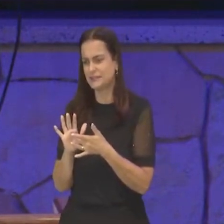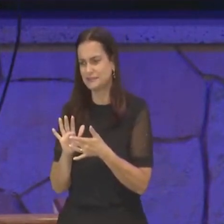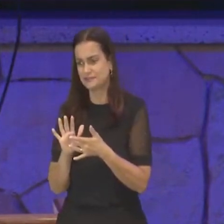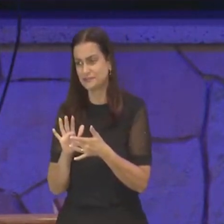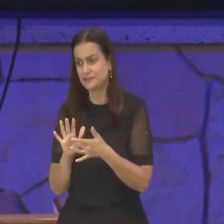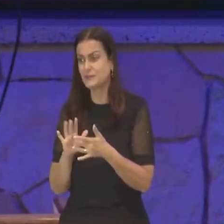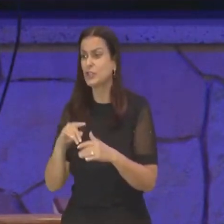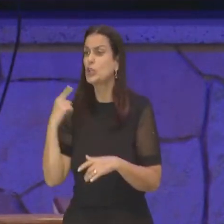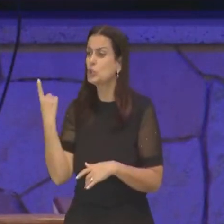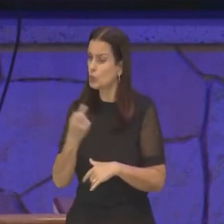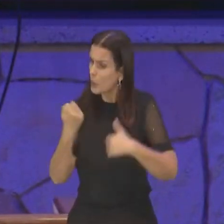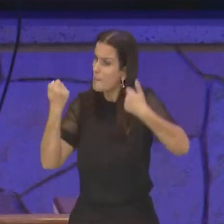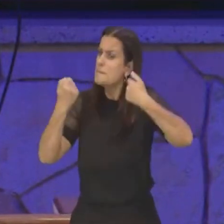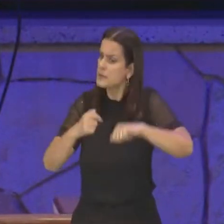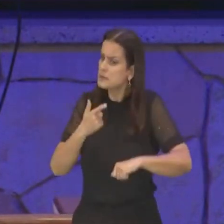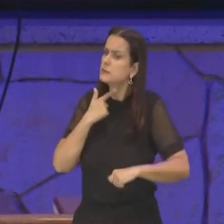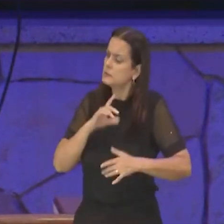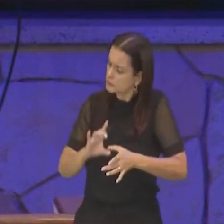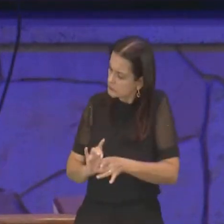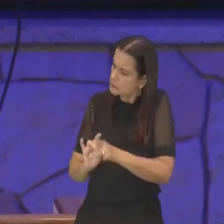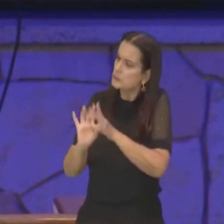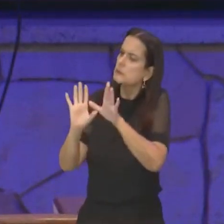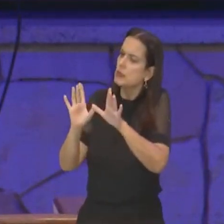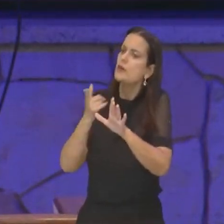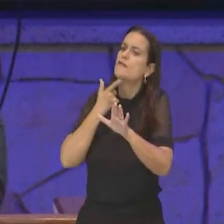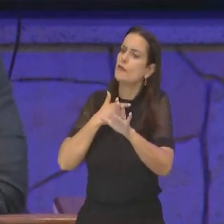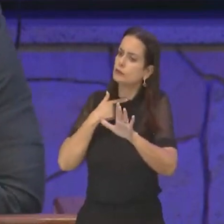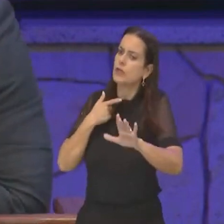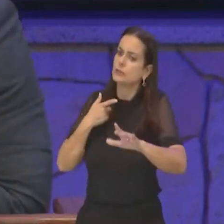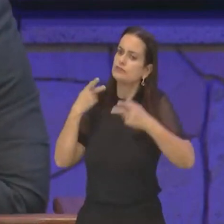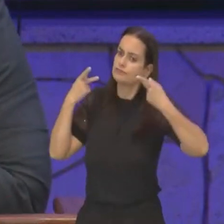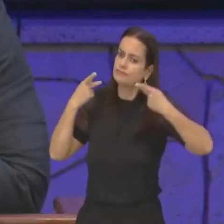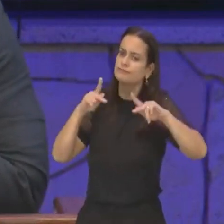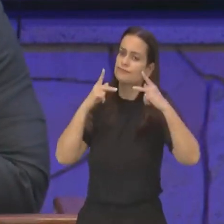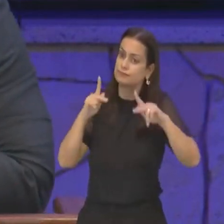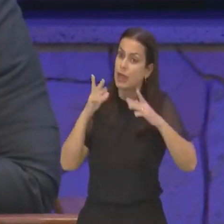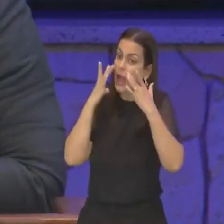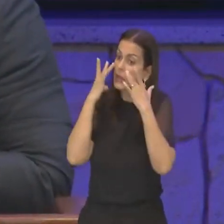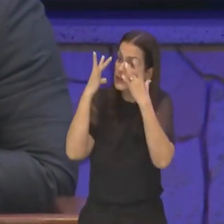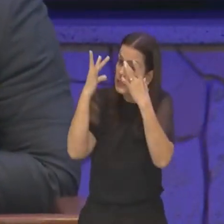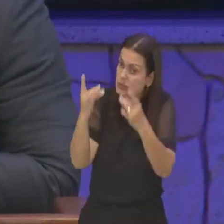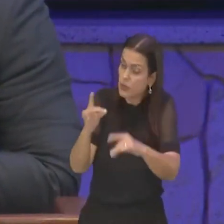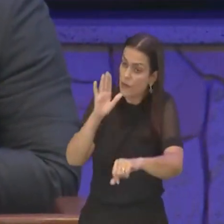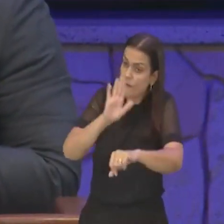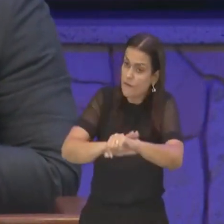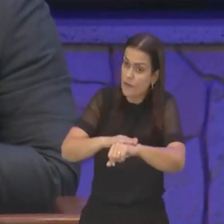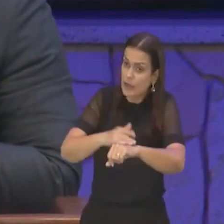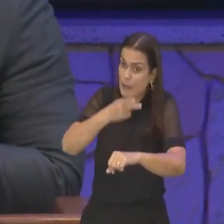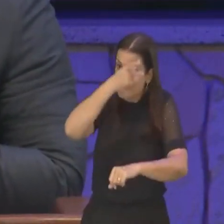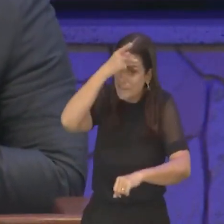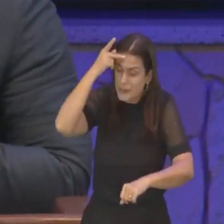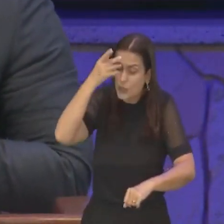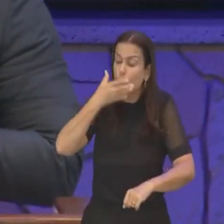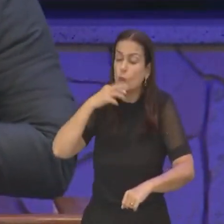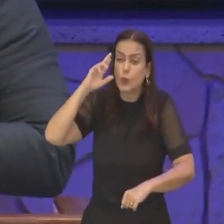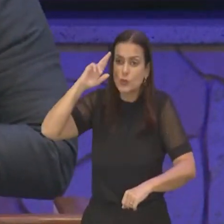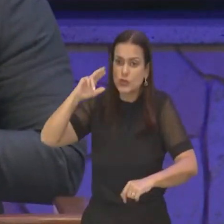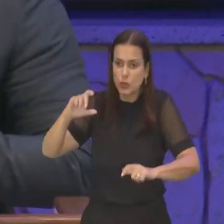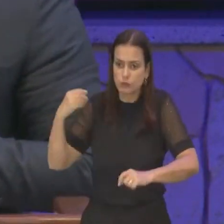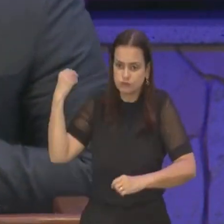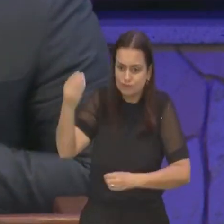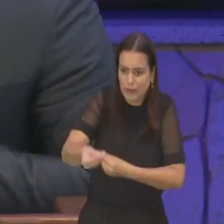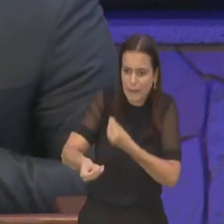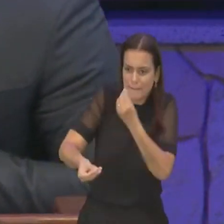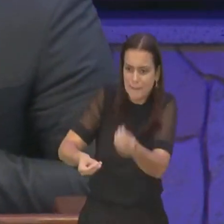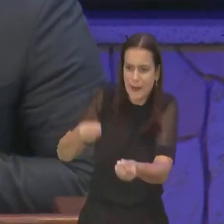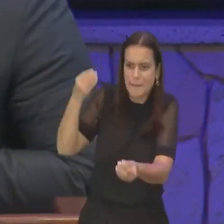Precisamos ter essa disposição. E preste atenção que quando fala que acrescentava-lhes o Senhor, isso